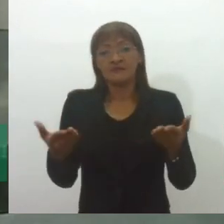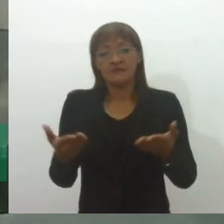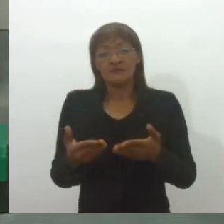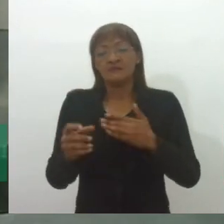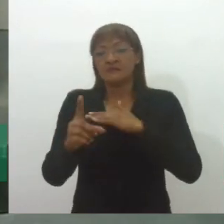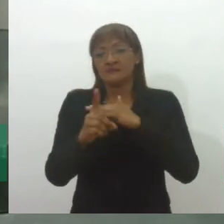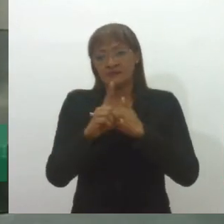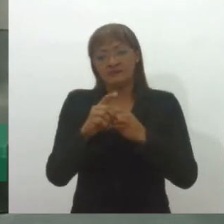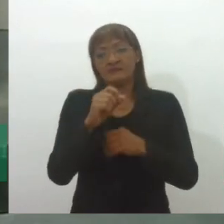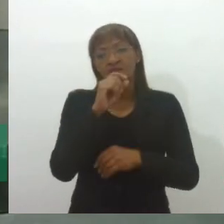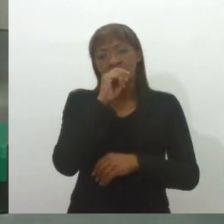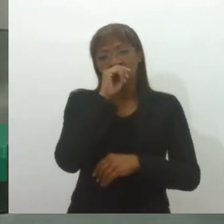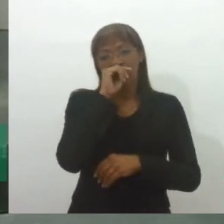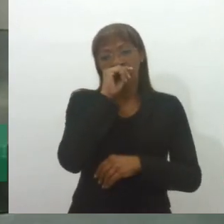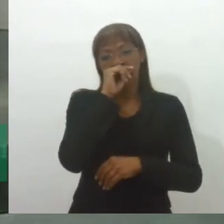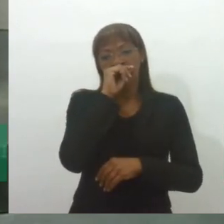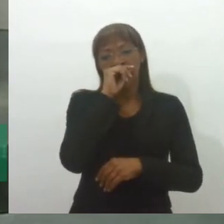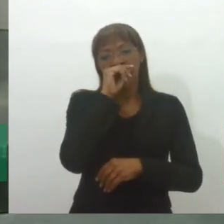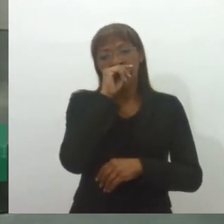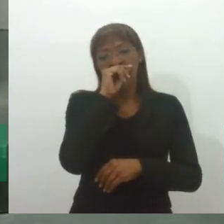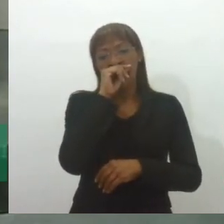relação a esse crescimento?